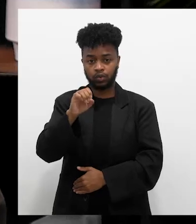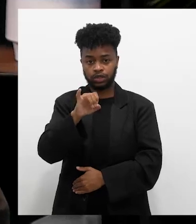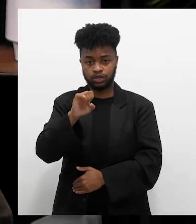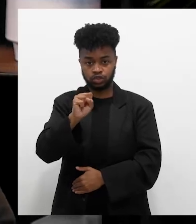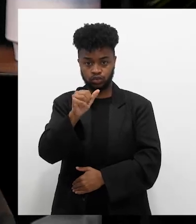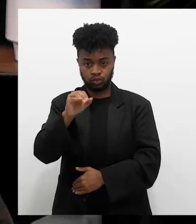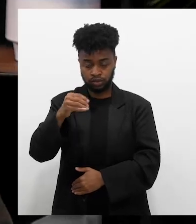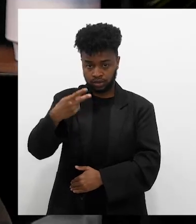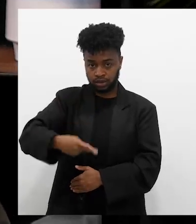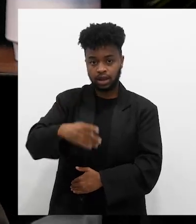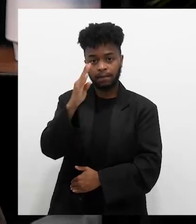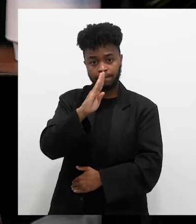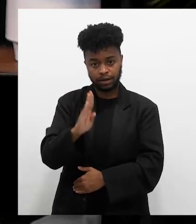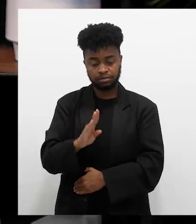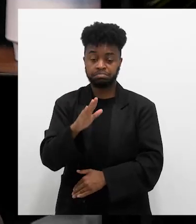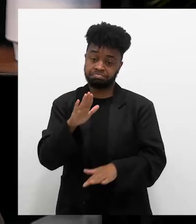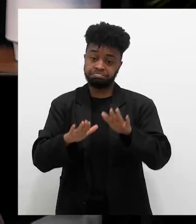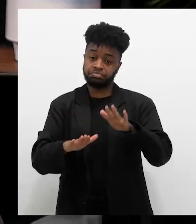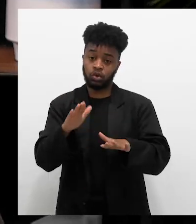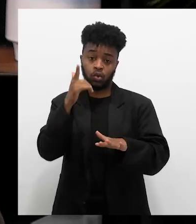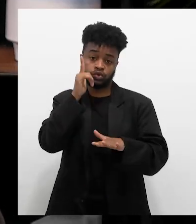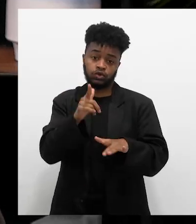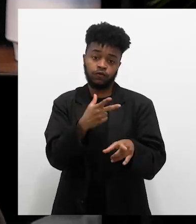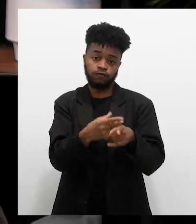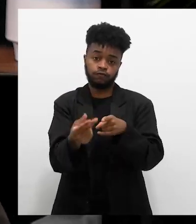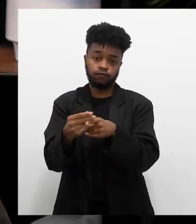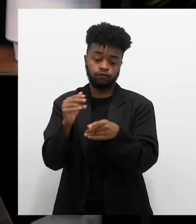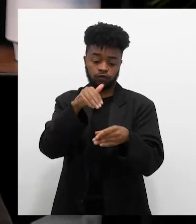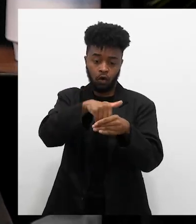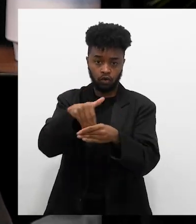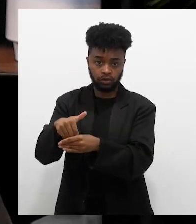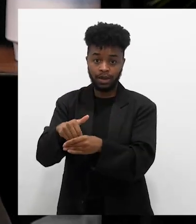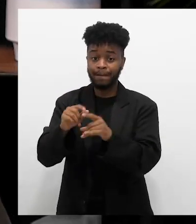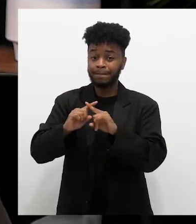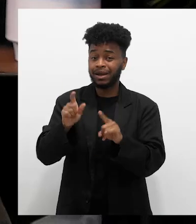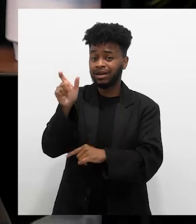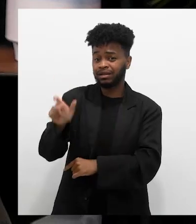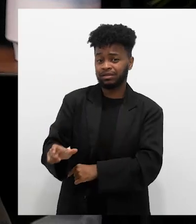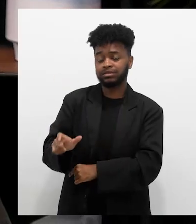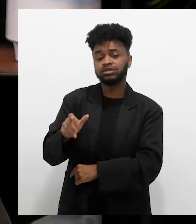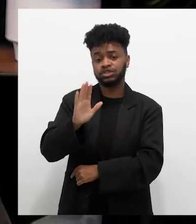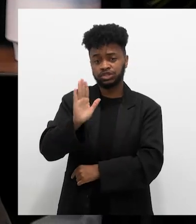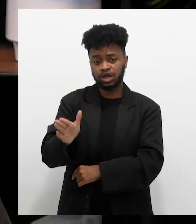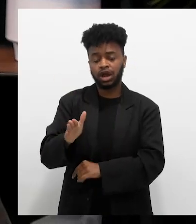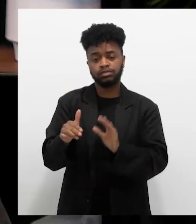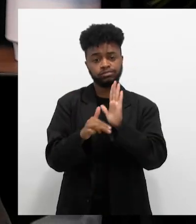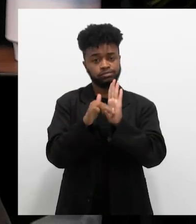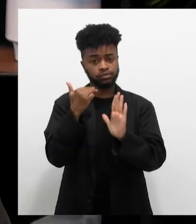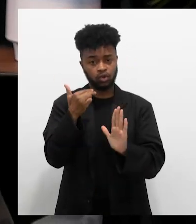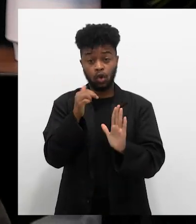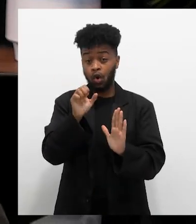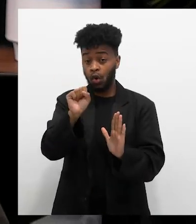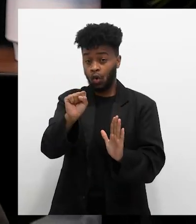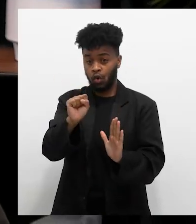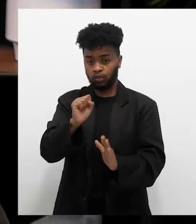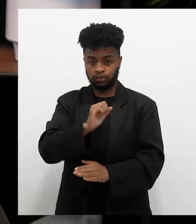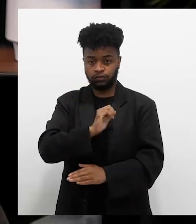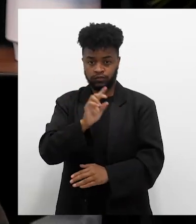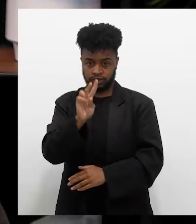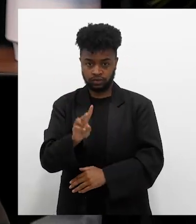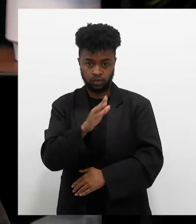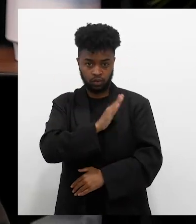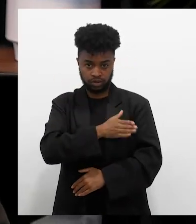teria sido eleito, alcançado os 2/3. Mas o cardeal Lorscheider, então, já tinha sido operado com 8 pontos de